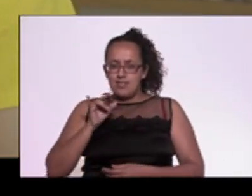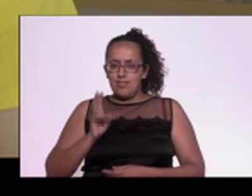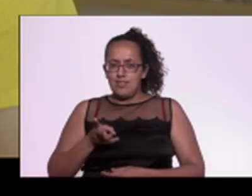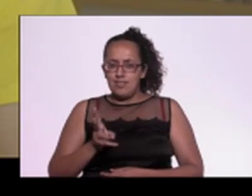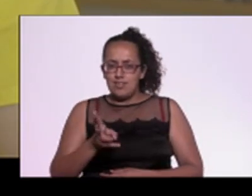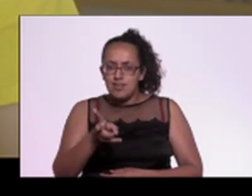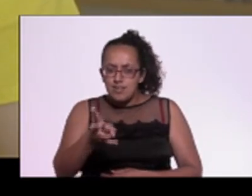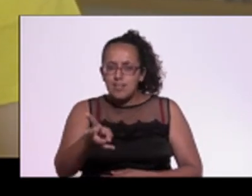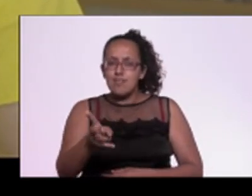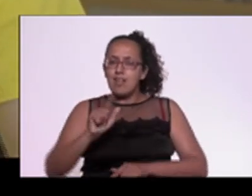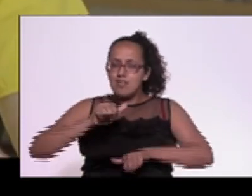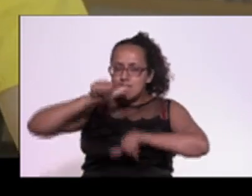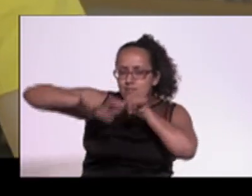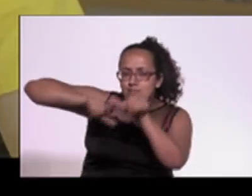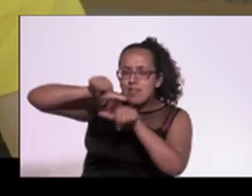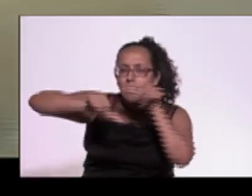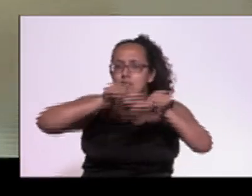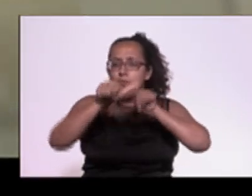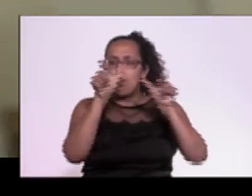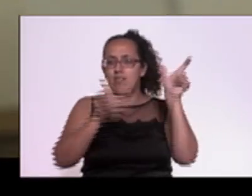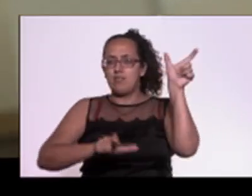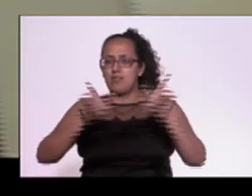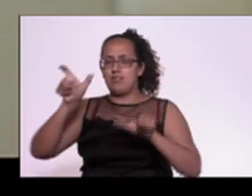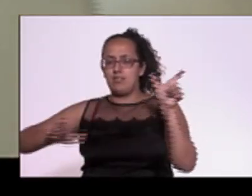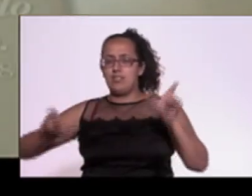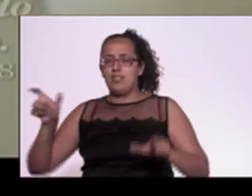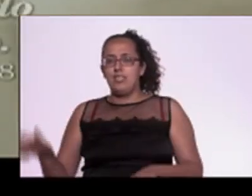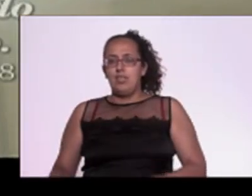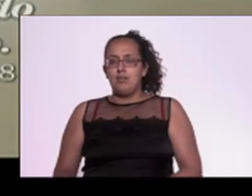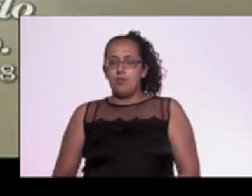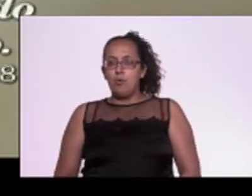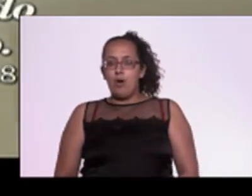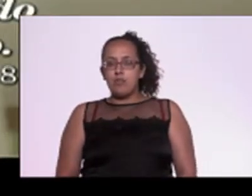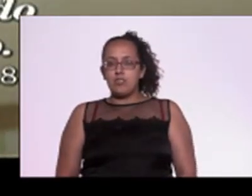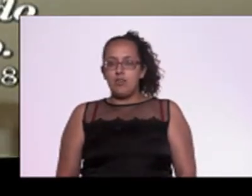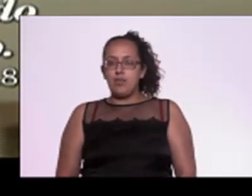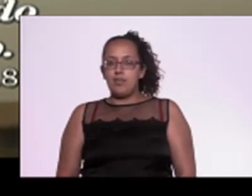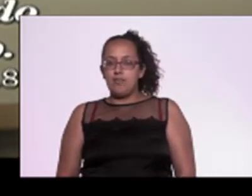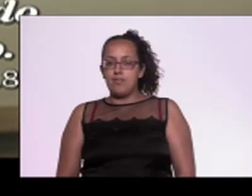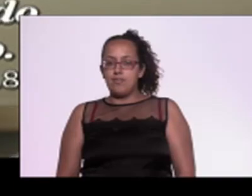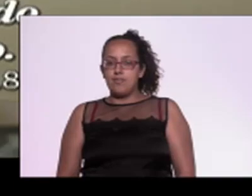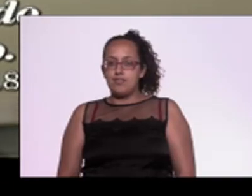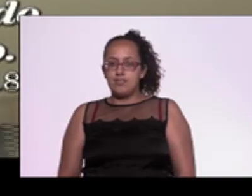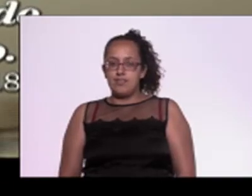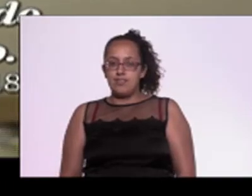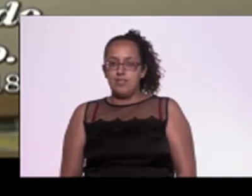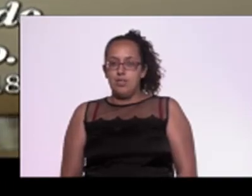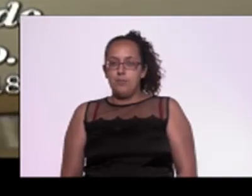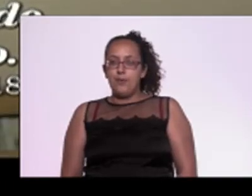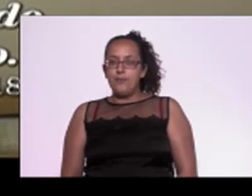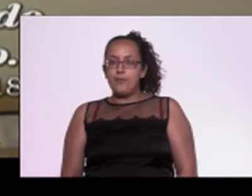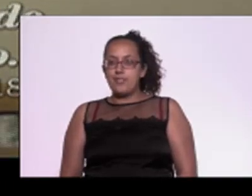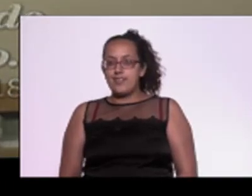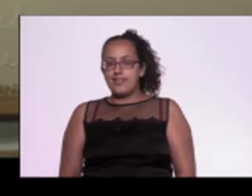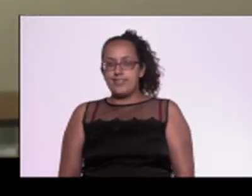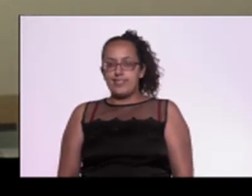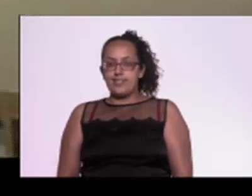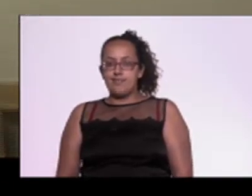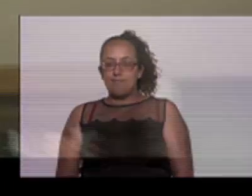os realizadores. Eu mesmo tive meu primeiro curta que eu fiz na faculdade,